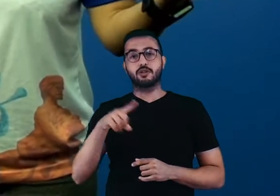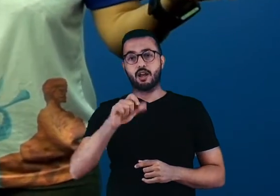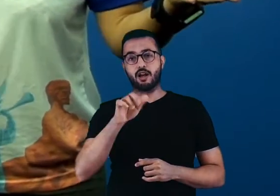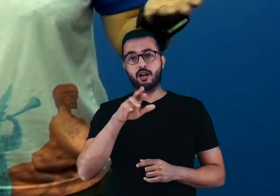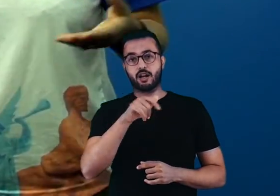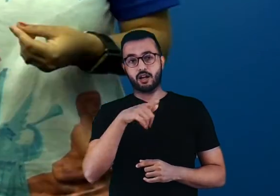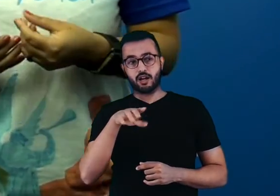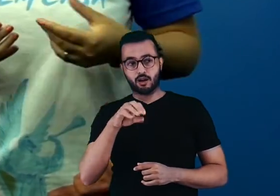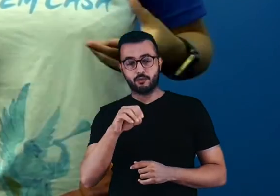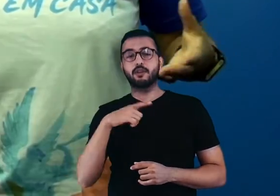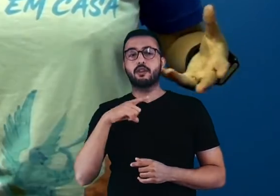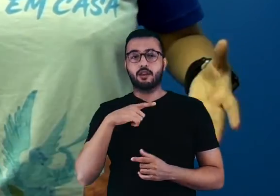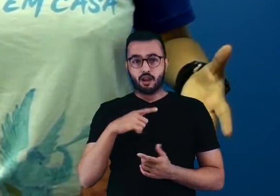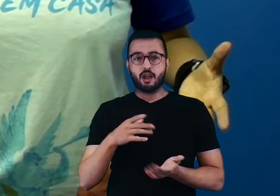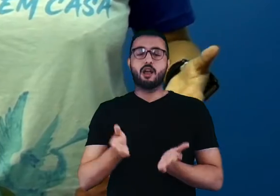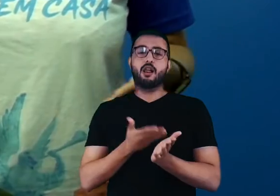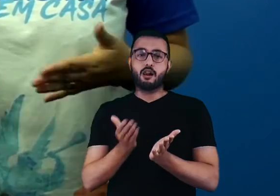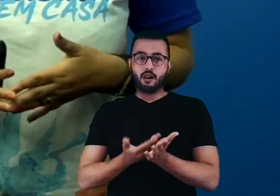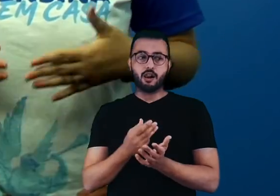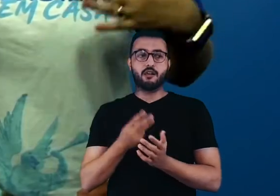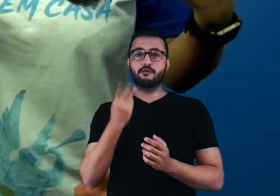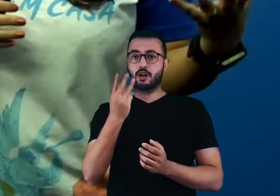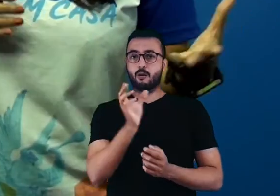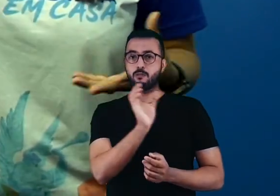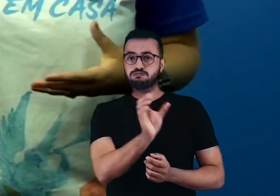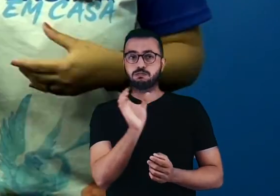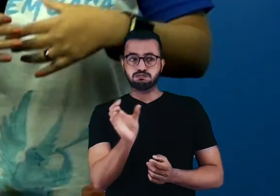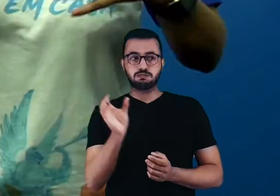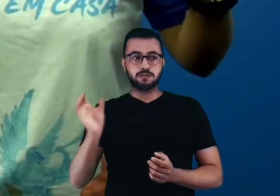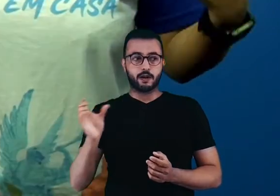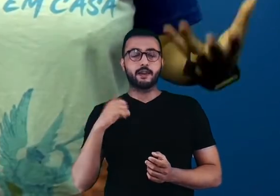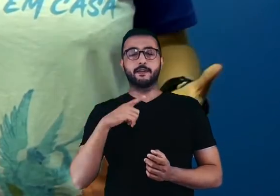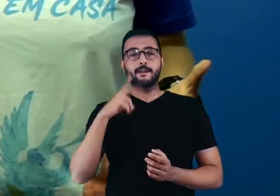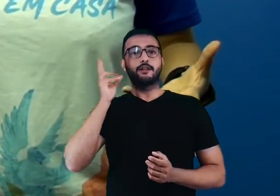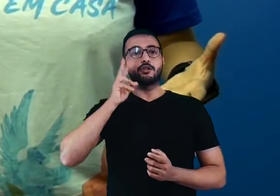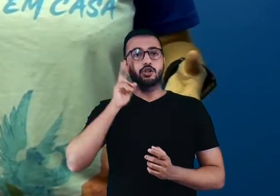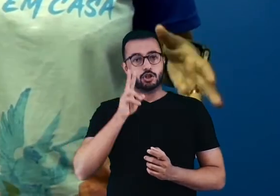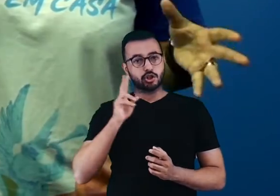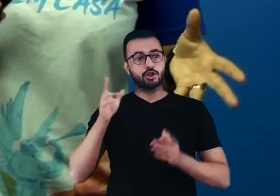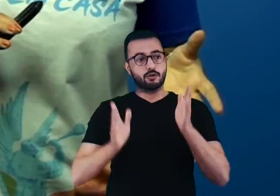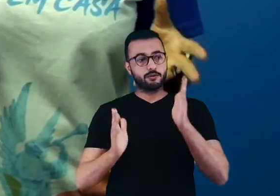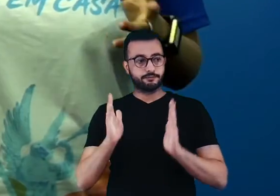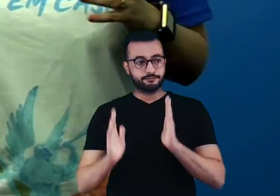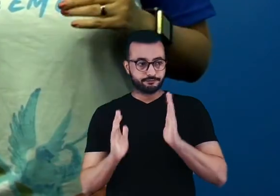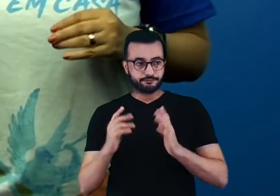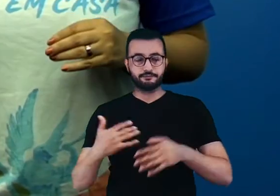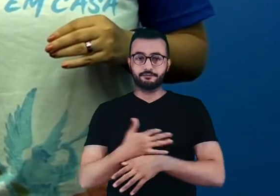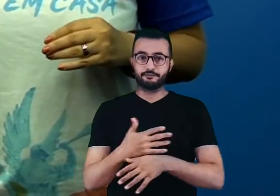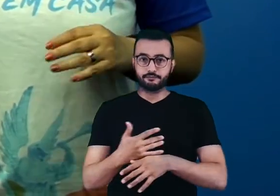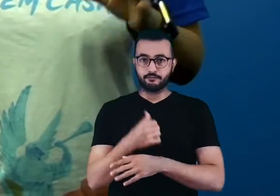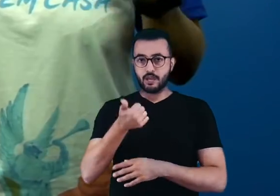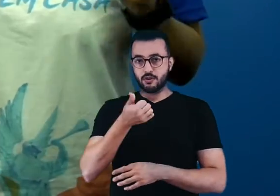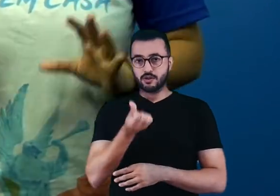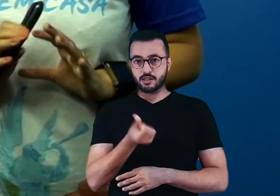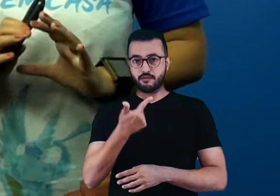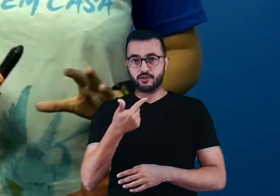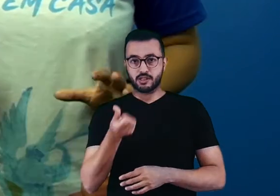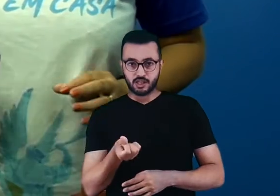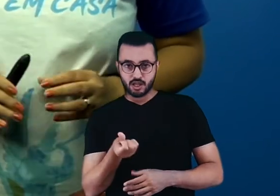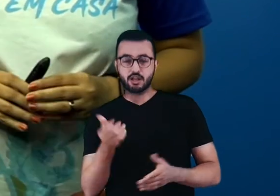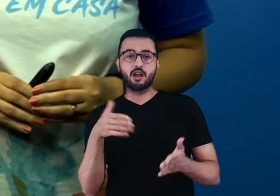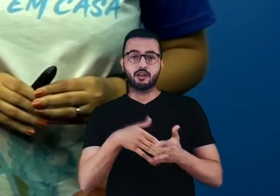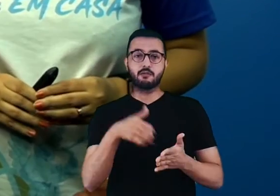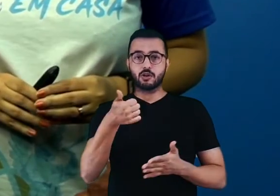uma obra composta em 3 volumes, compreendendo o período da história da nossa cidade, de 1626